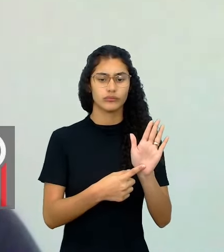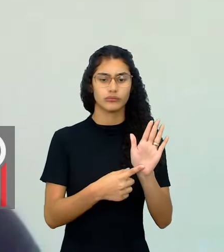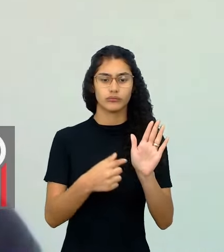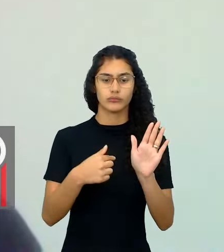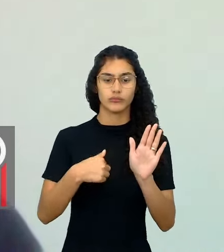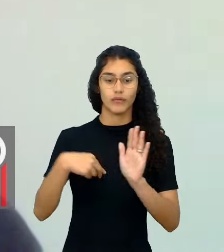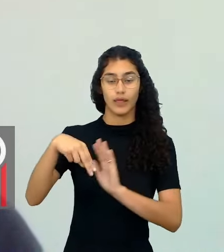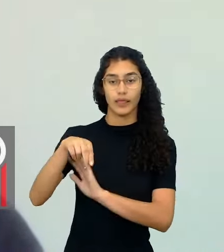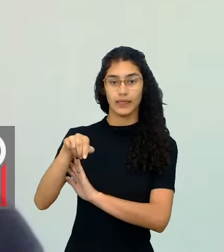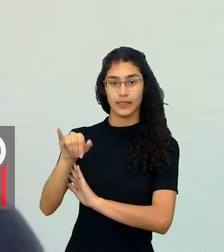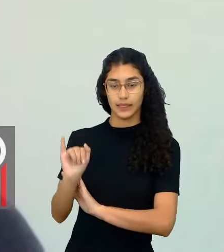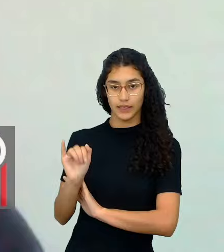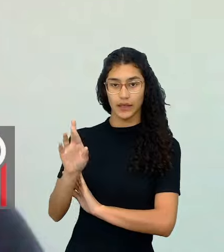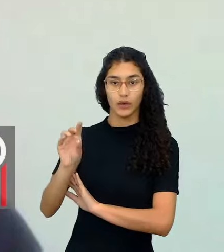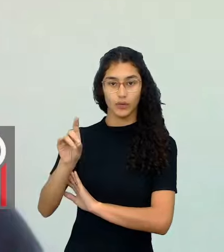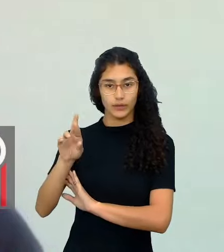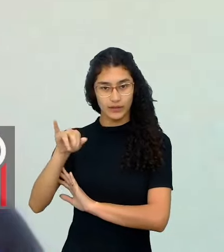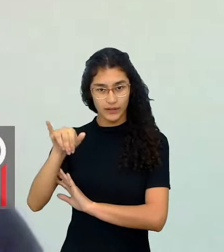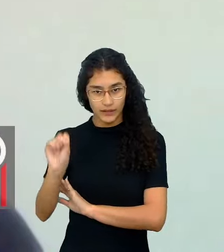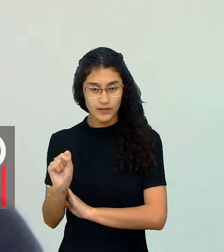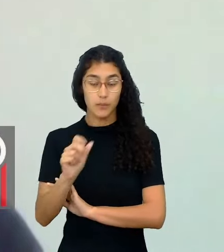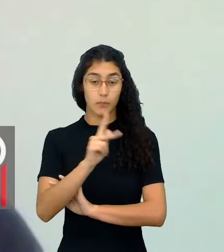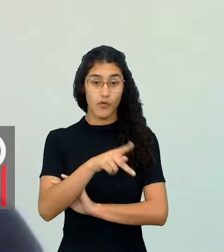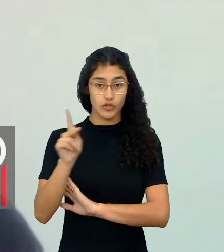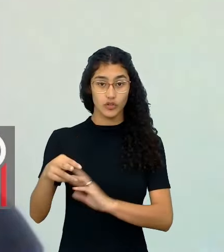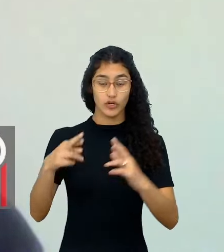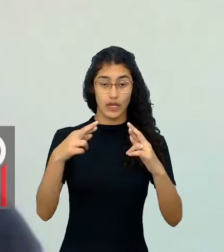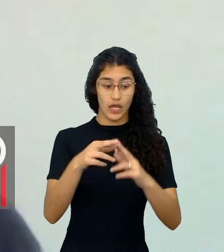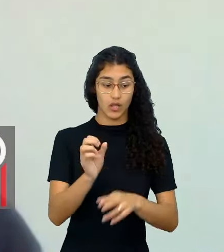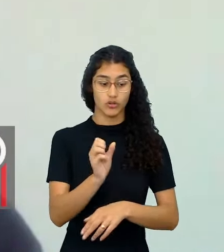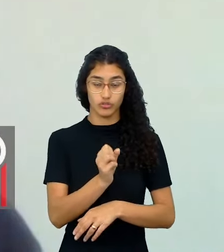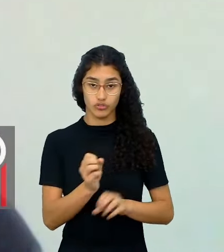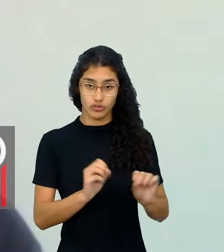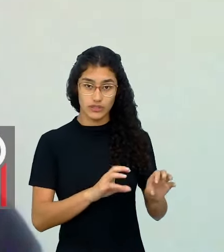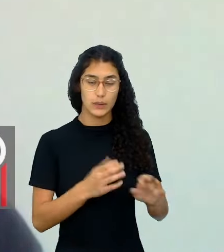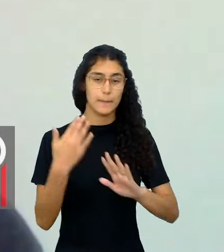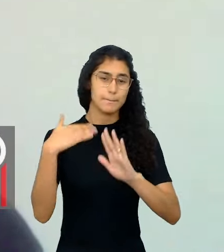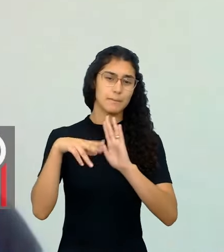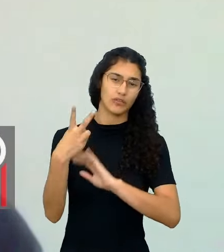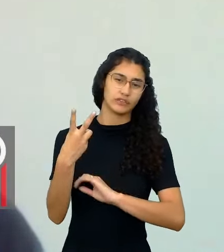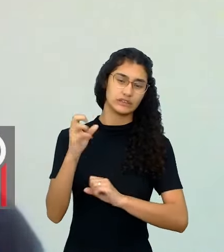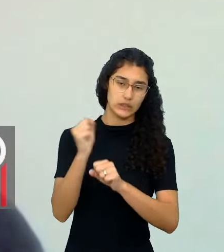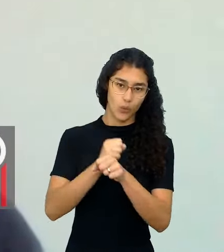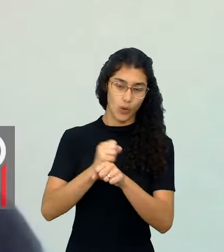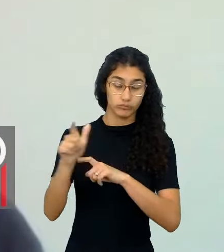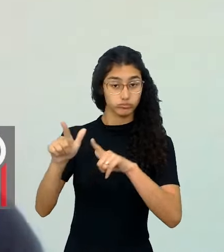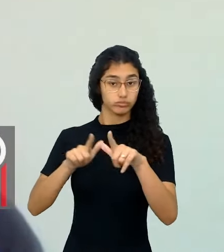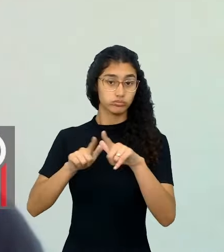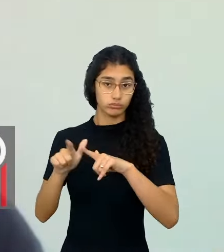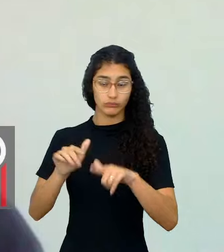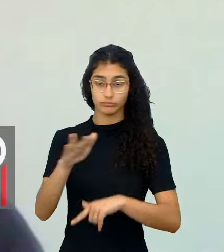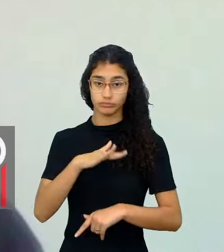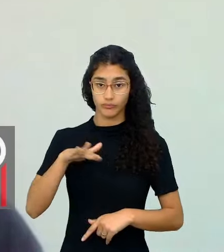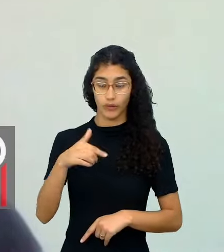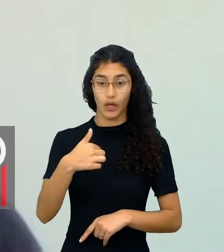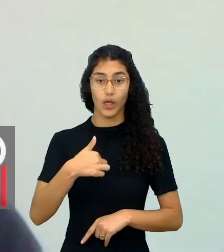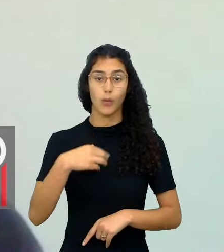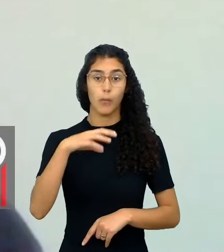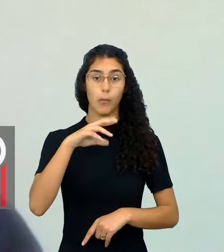Silva, eu sou professor da Rede Estadual de Ensino há mais de 25 anos. Atualmente sou